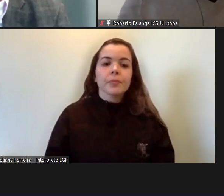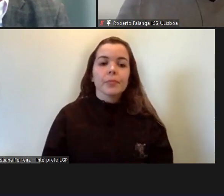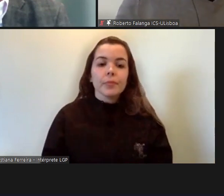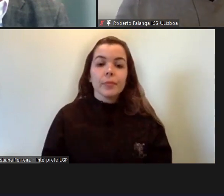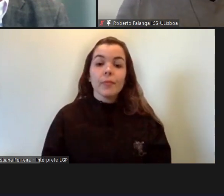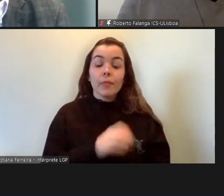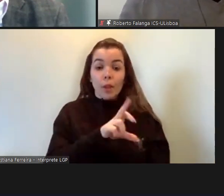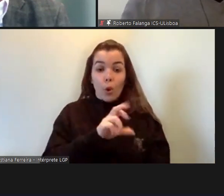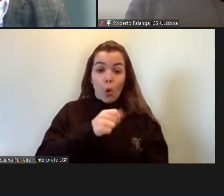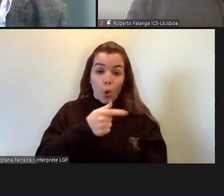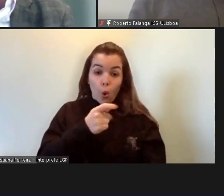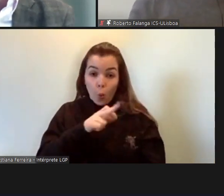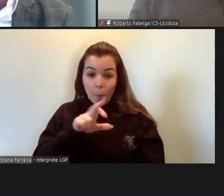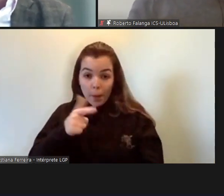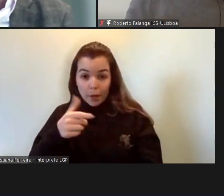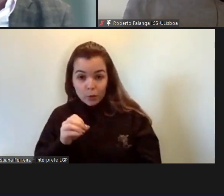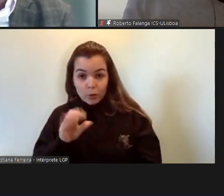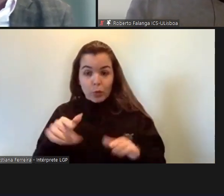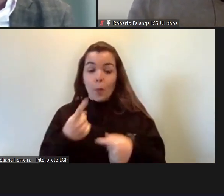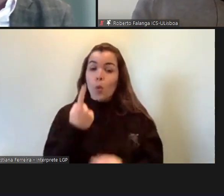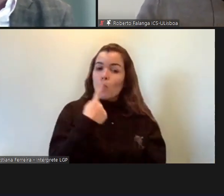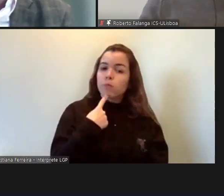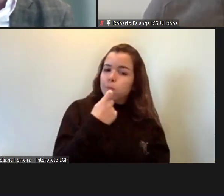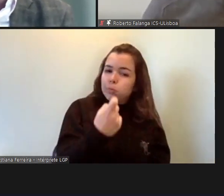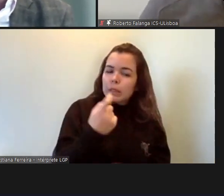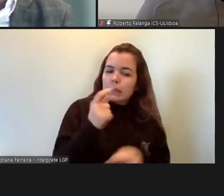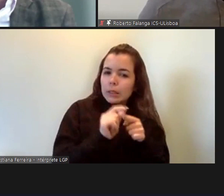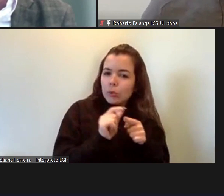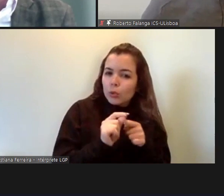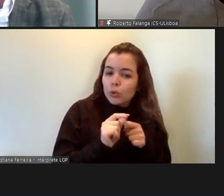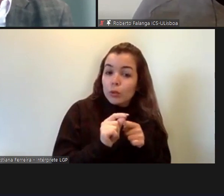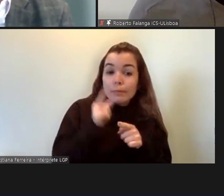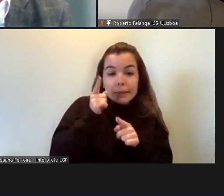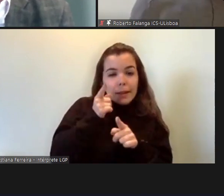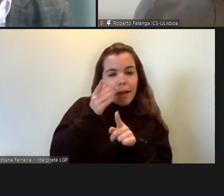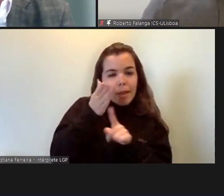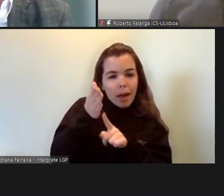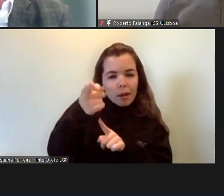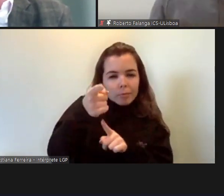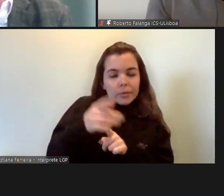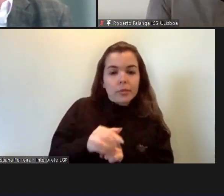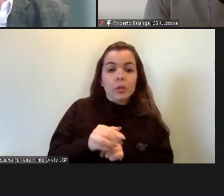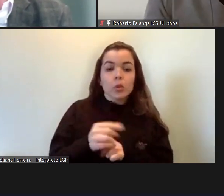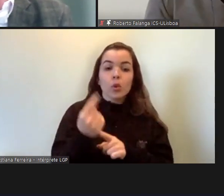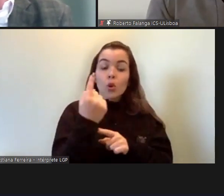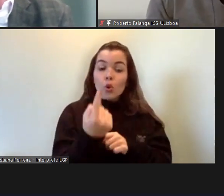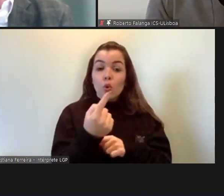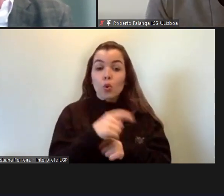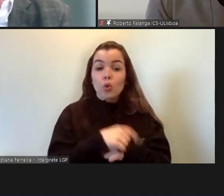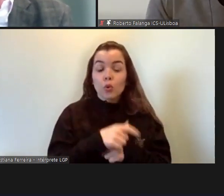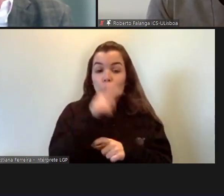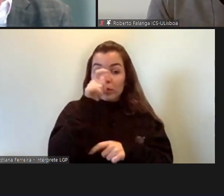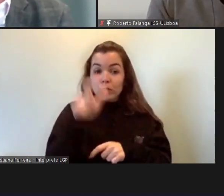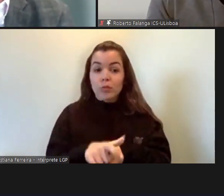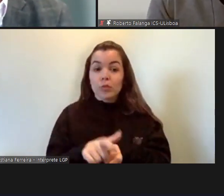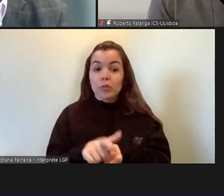Roberto, e como é que tem sido então? Há uma pergunta concretamente para si, aqui de um que está a introduzir um tema, mas